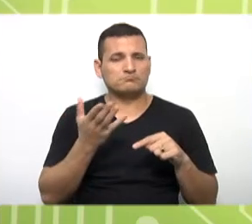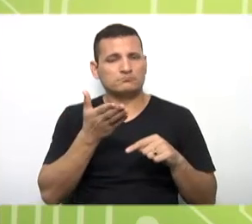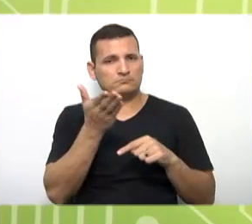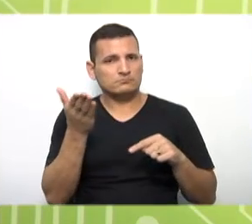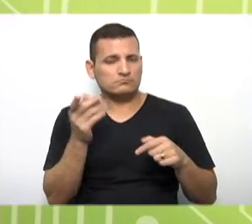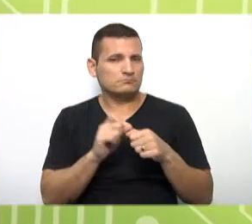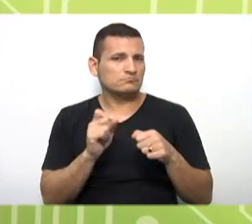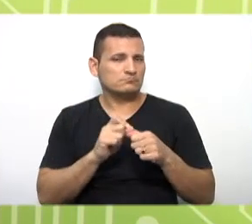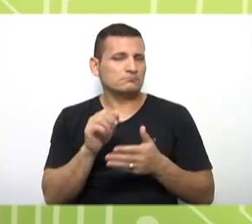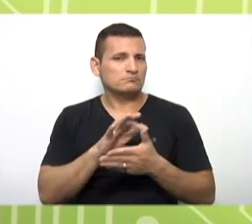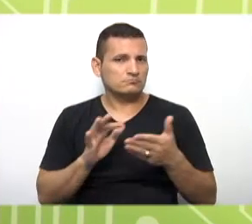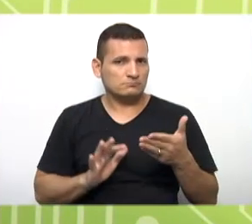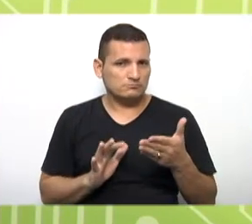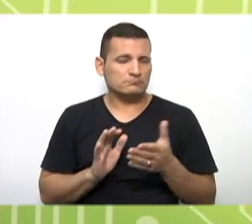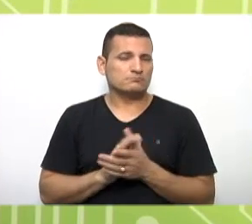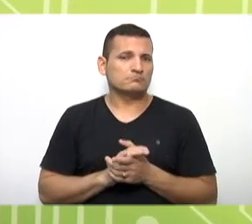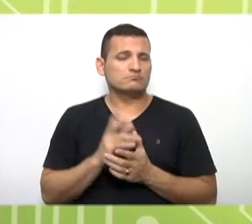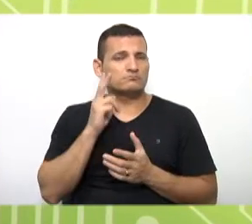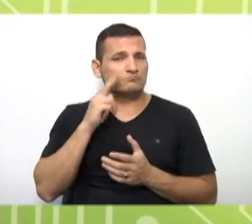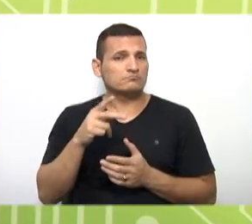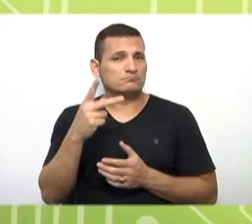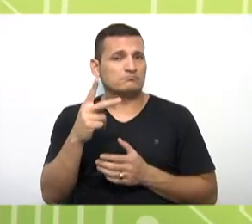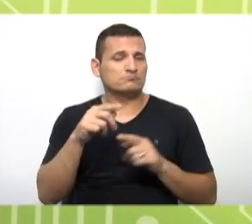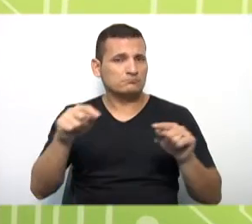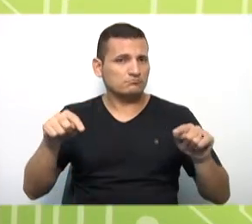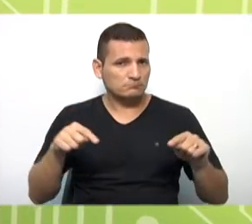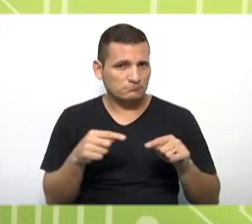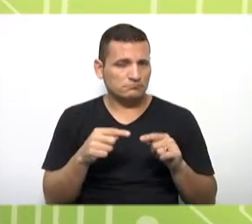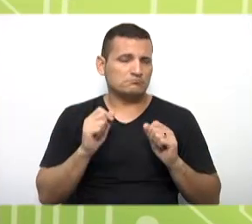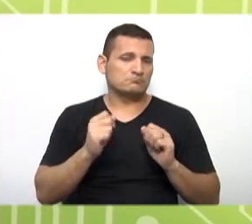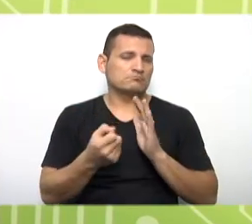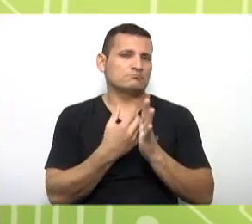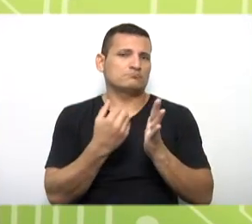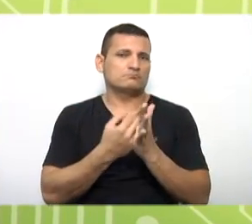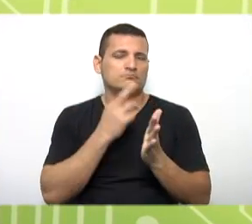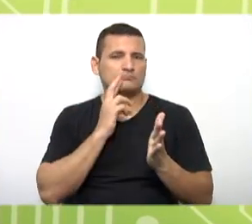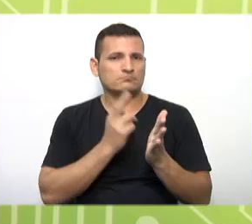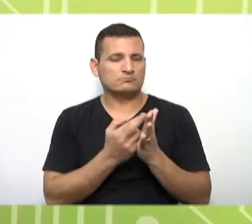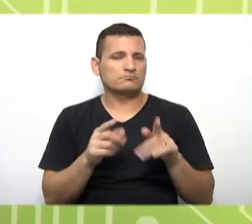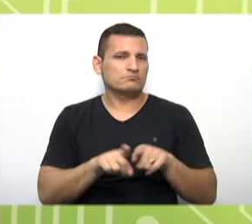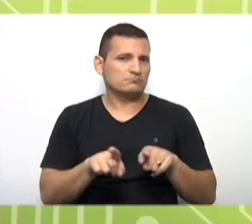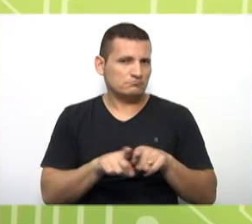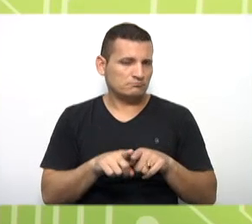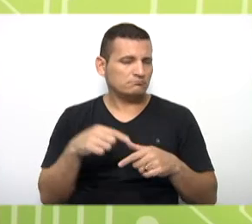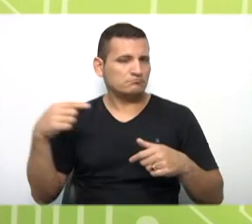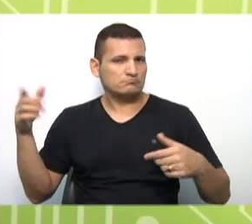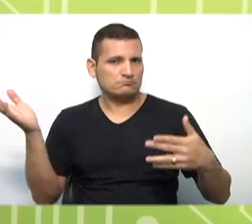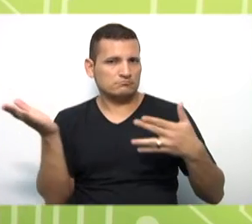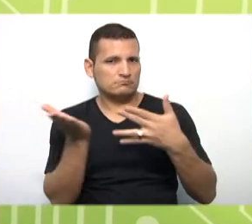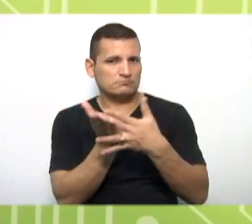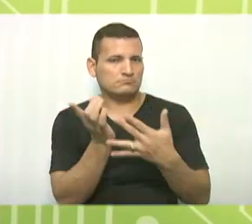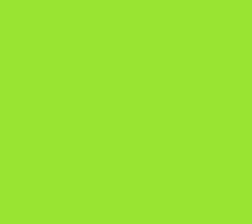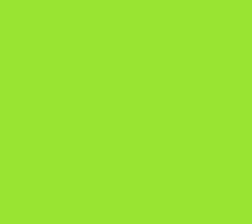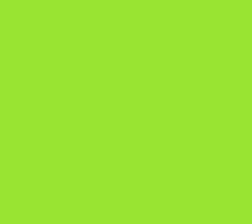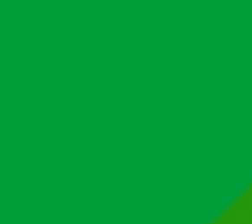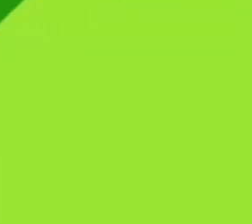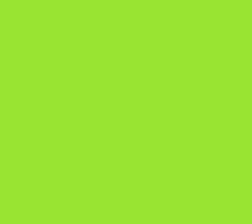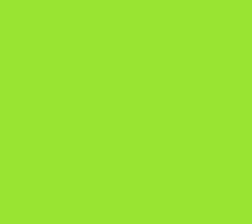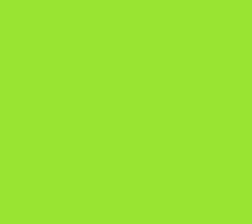atividades, escutem aí na sala de vocês e enviem as respostas para a gente daqui um pouquinho quando nós estivermos de volta. Até logo!